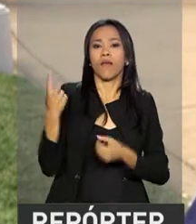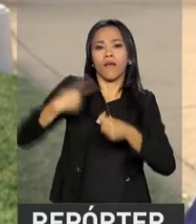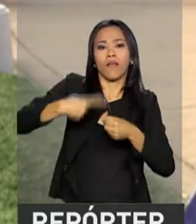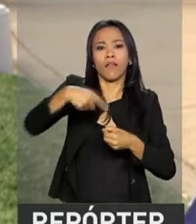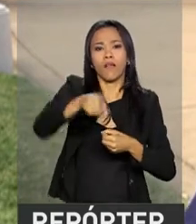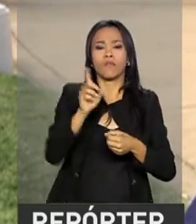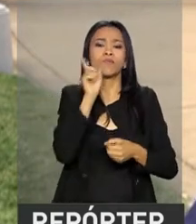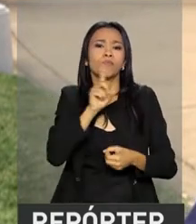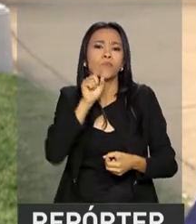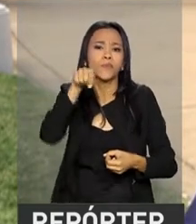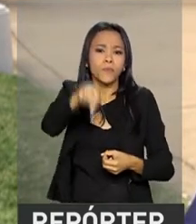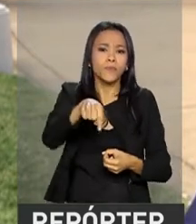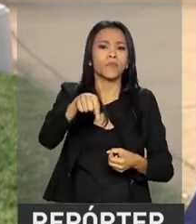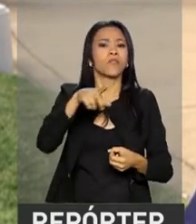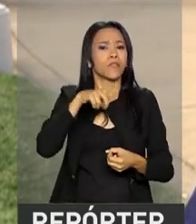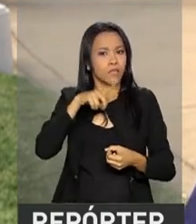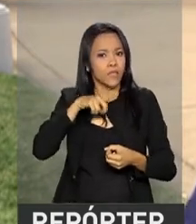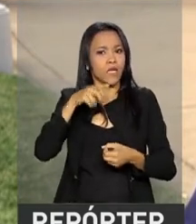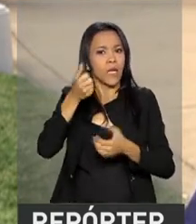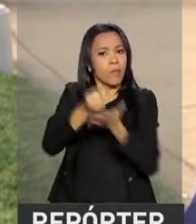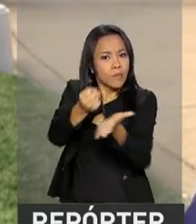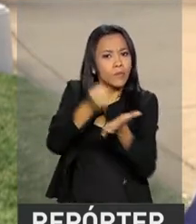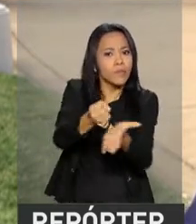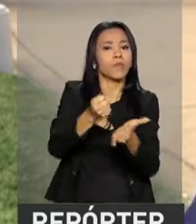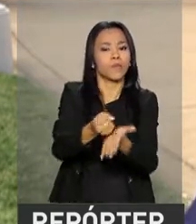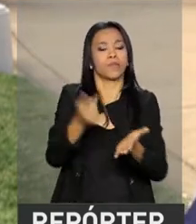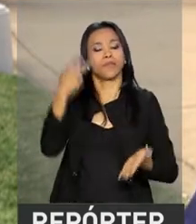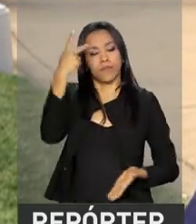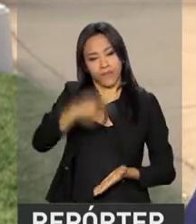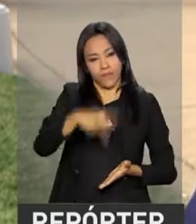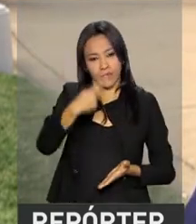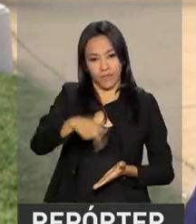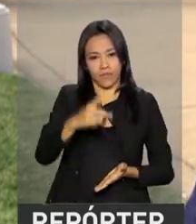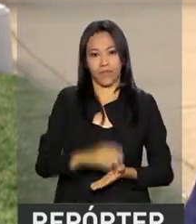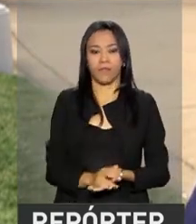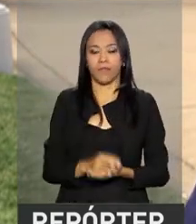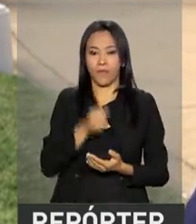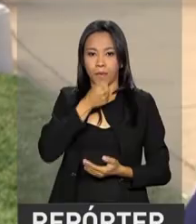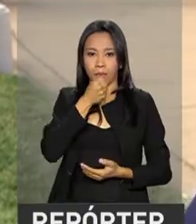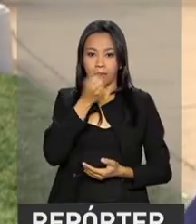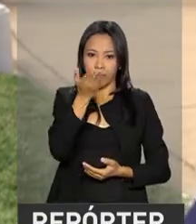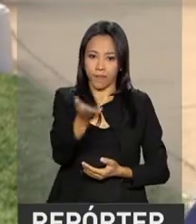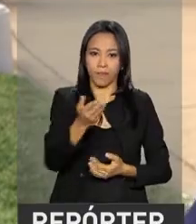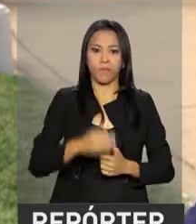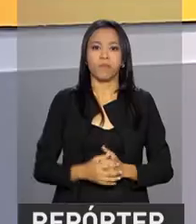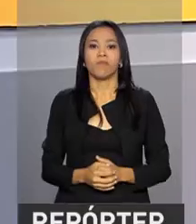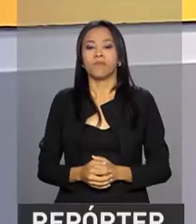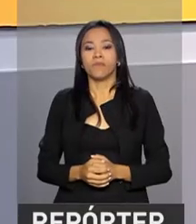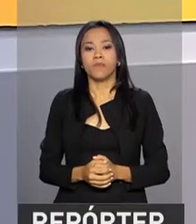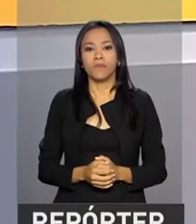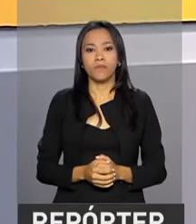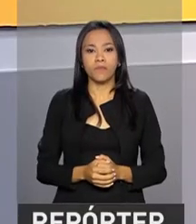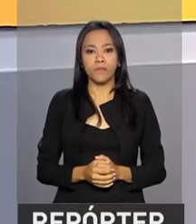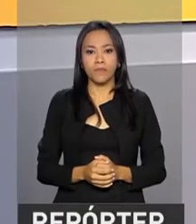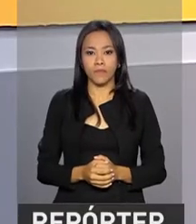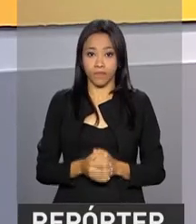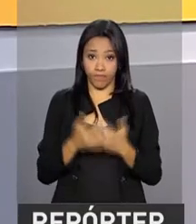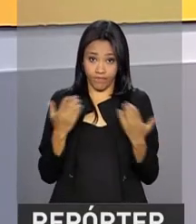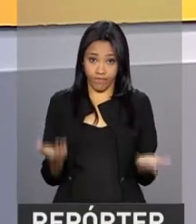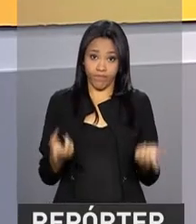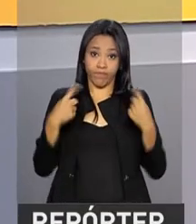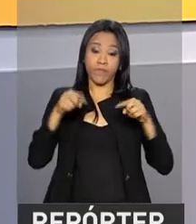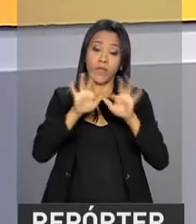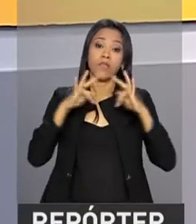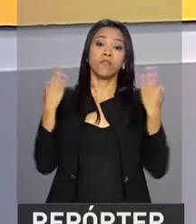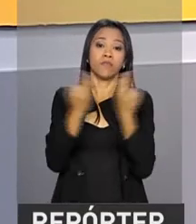no Caribe, nos Estados Unidos. De Washington, nos Estados Unidos, Paola De Orte. Os parentes